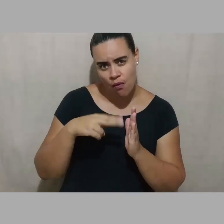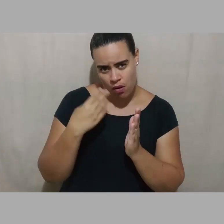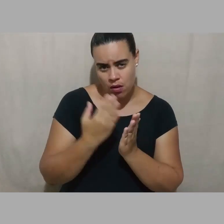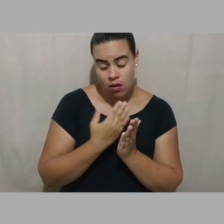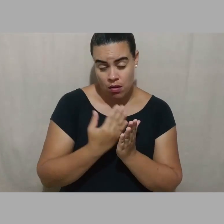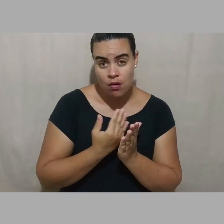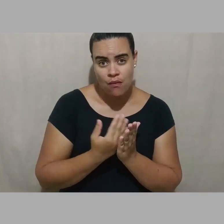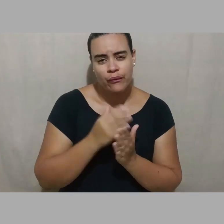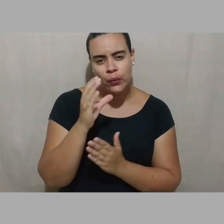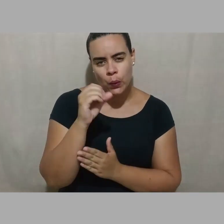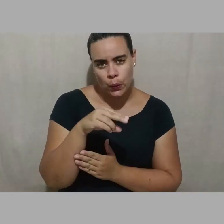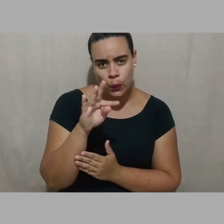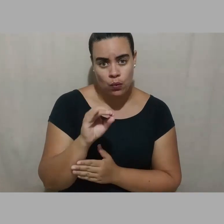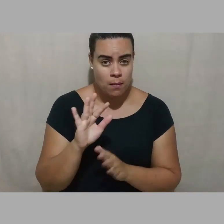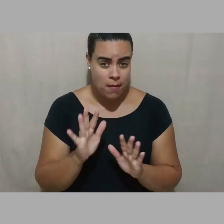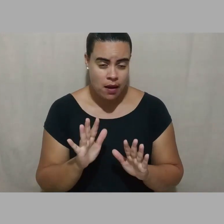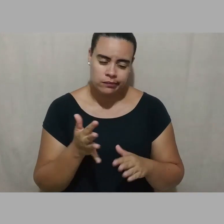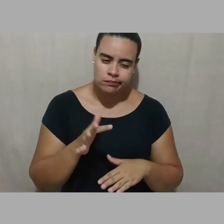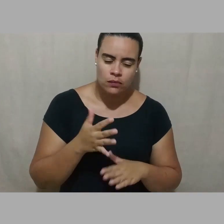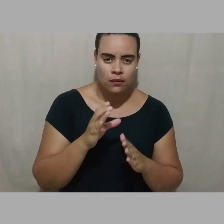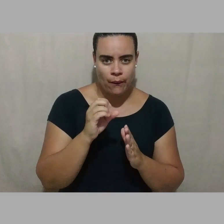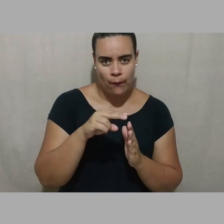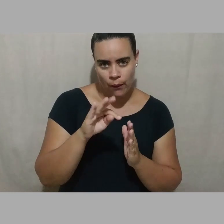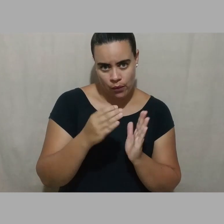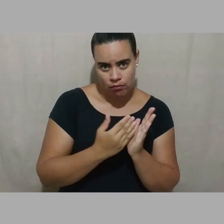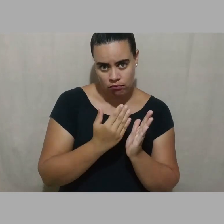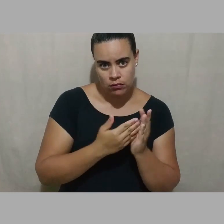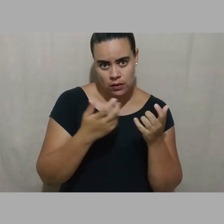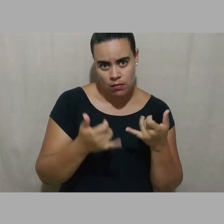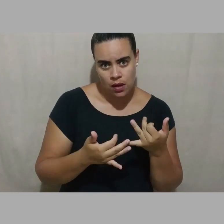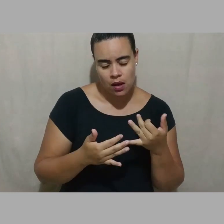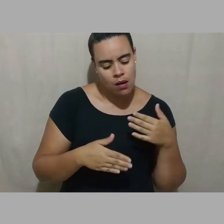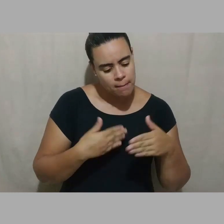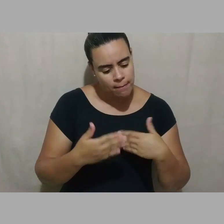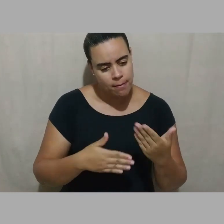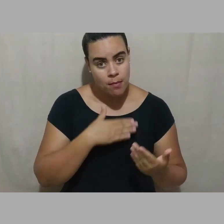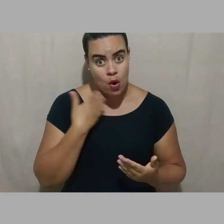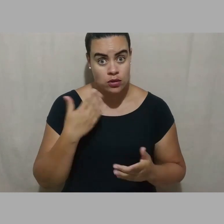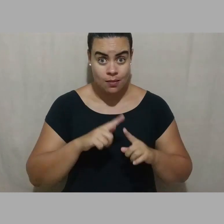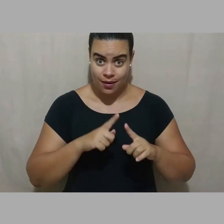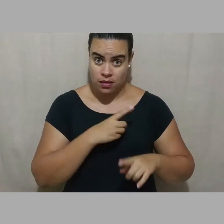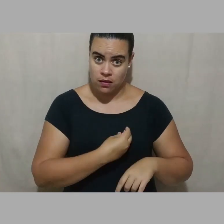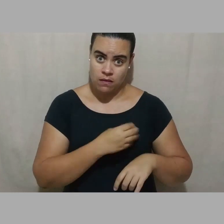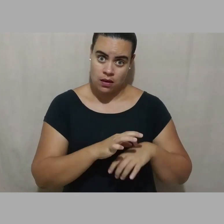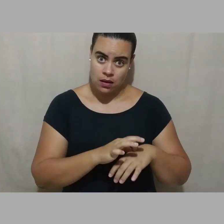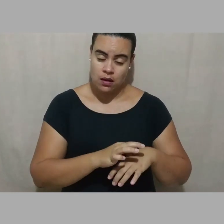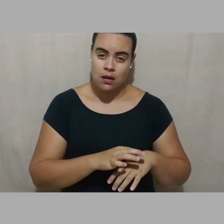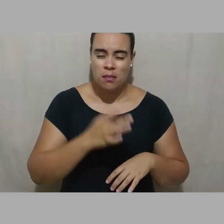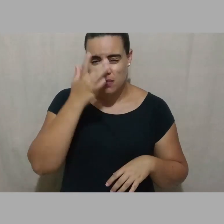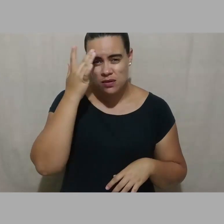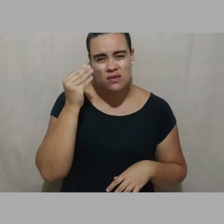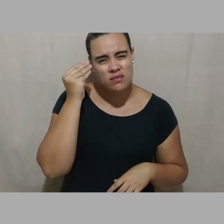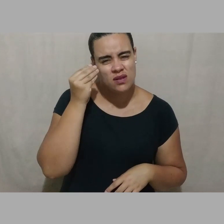Vou ler uns trechos desse conto, mas basicamente esse conto fala um pouco dos processos de morte em vida